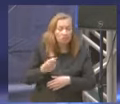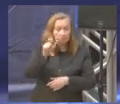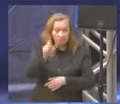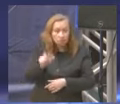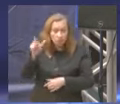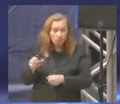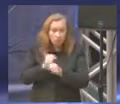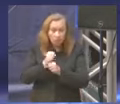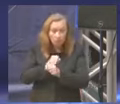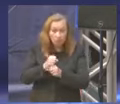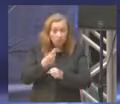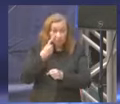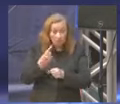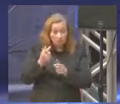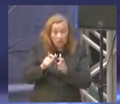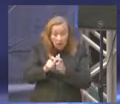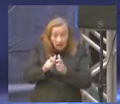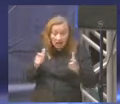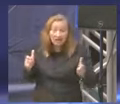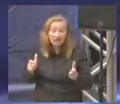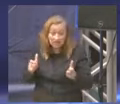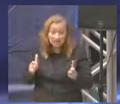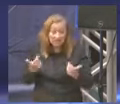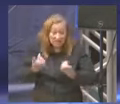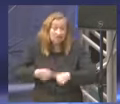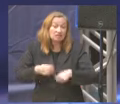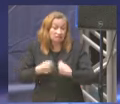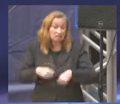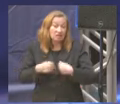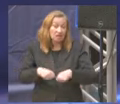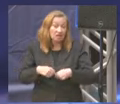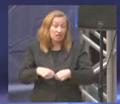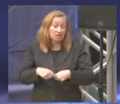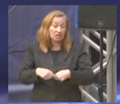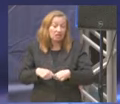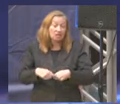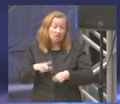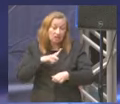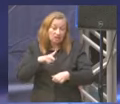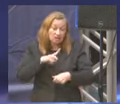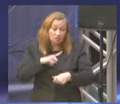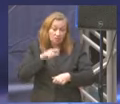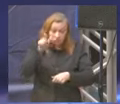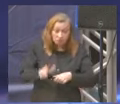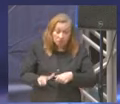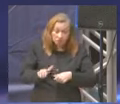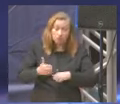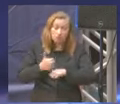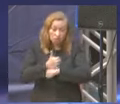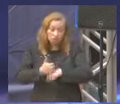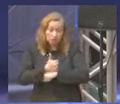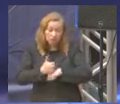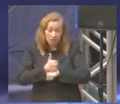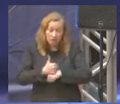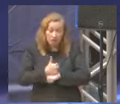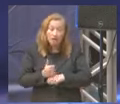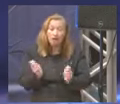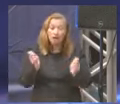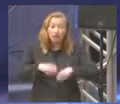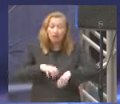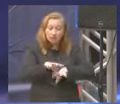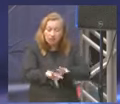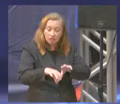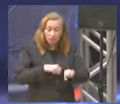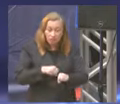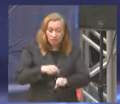você imagina o tamanho do gap. Nós temos uma demanda 3 vezes superior à capacidade que nós temos de formar